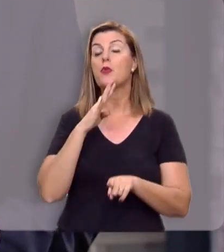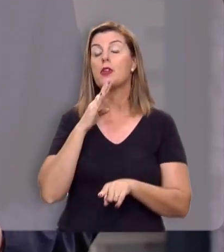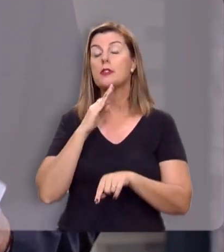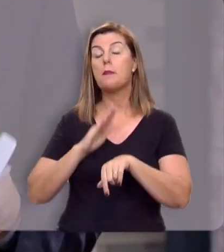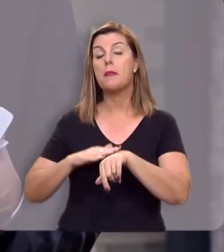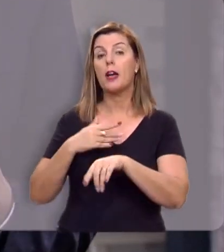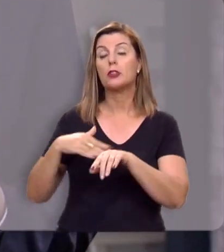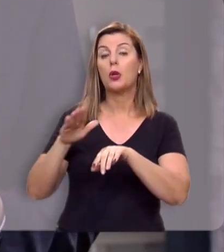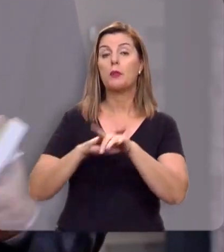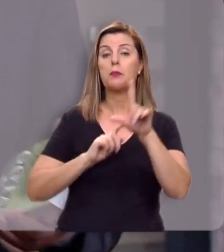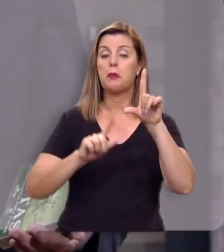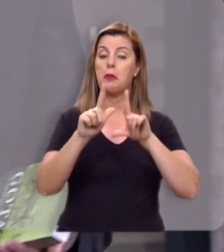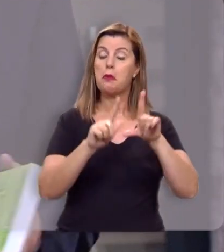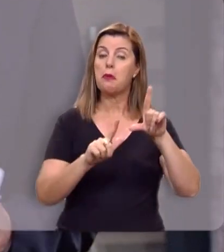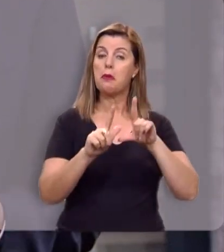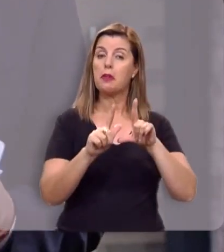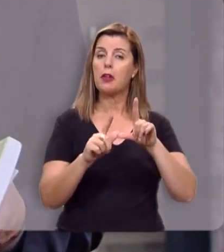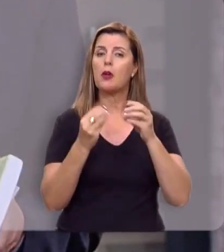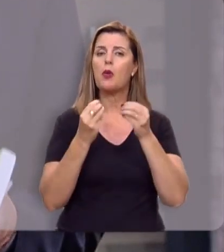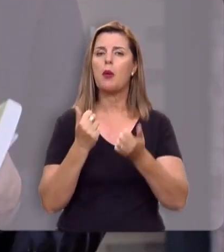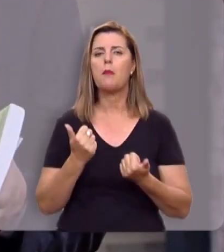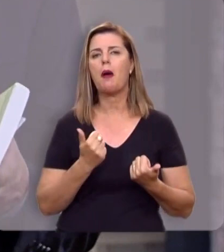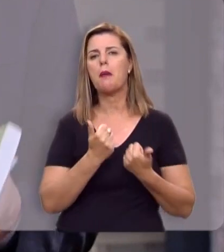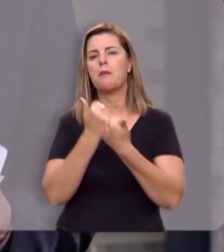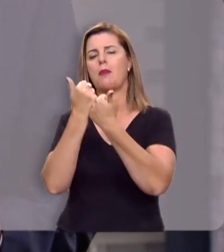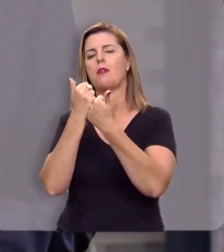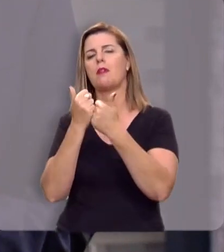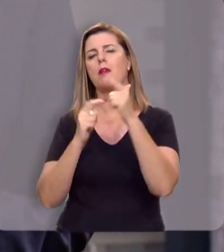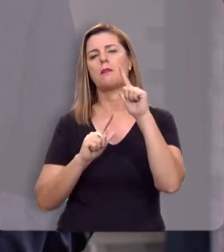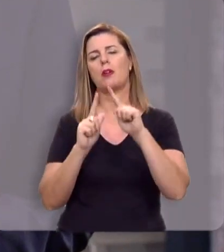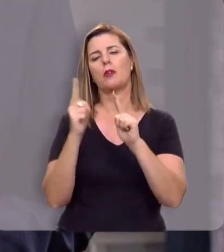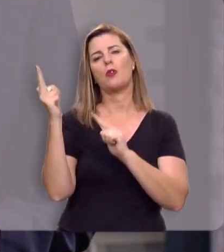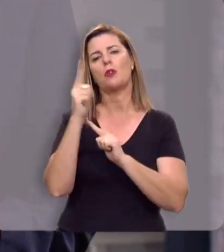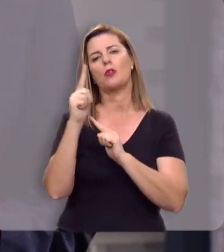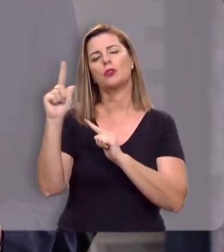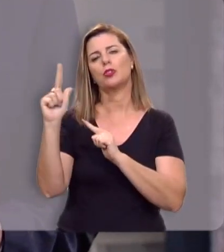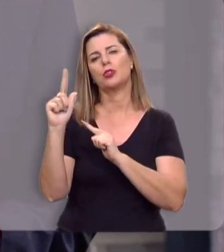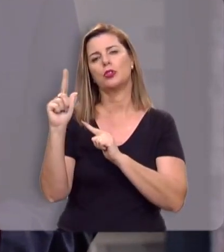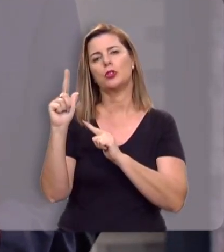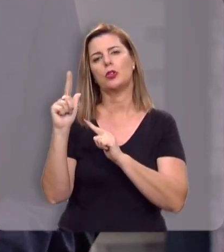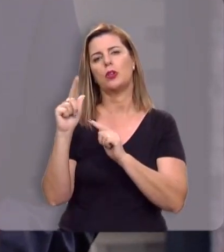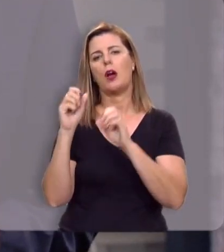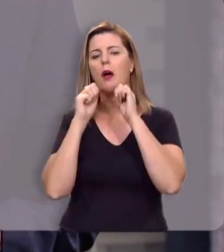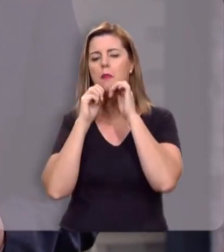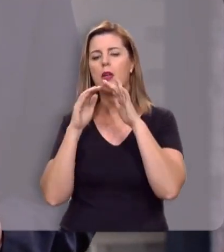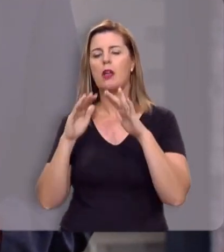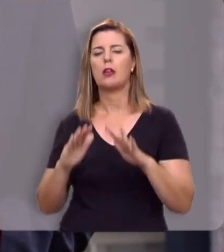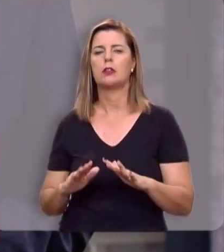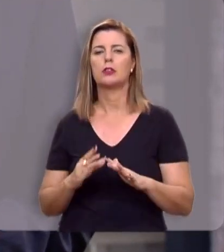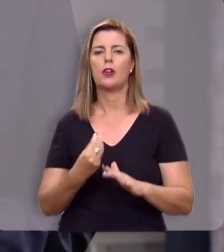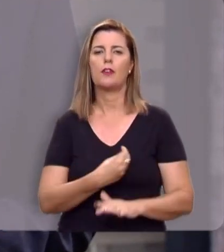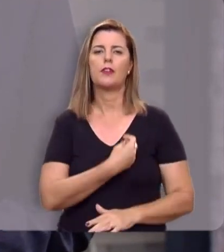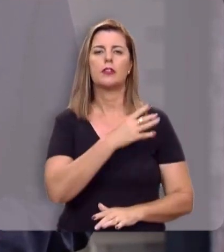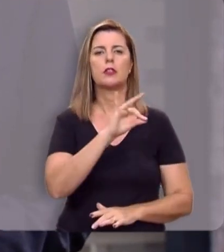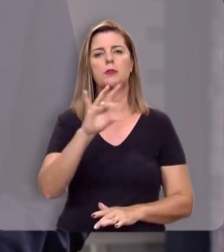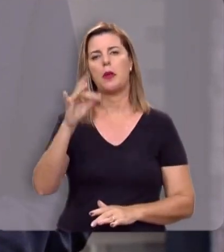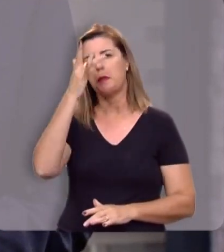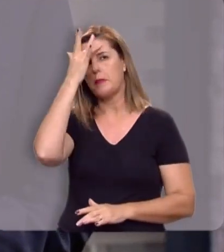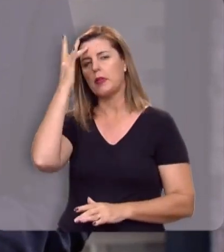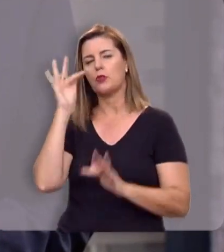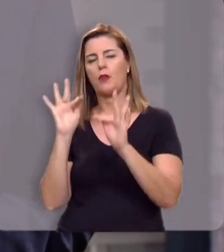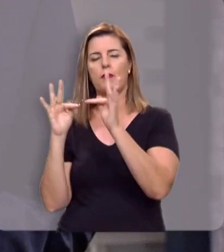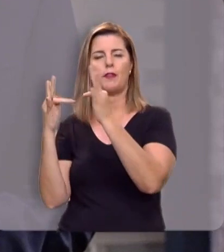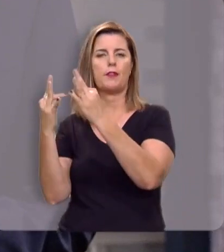conhecer um pouco mais o nosso programa e até mesmo como apoiar esse programa, para que ele continue abençoando a vida